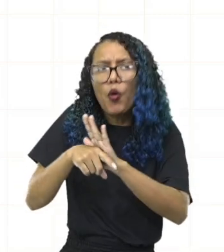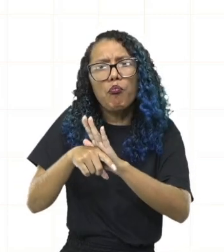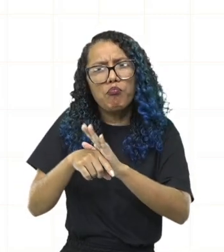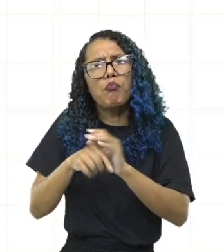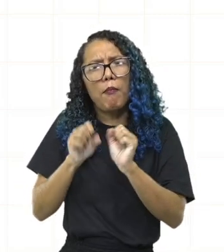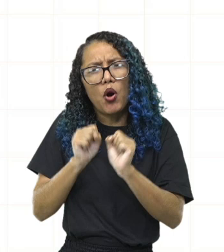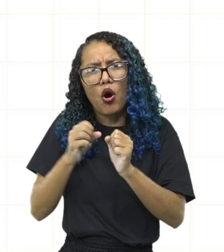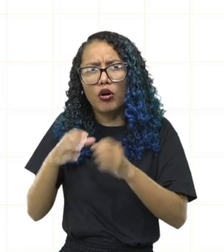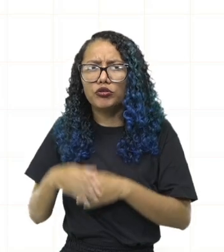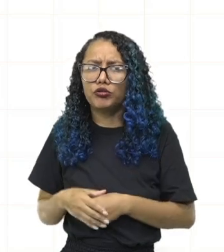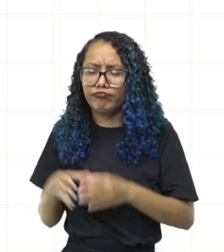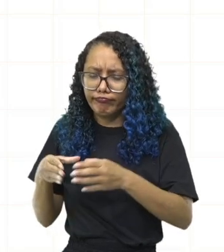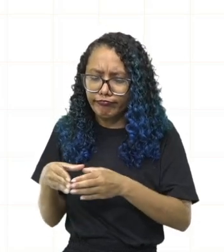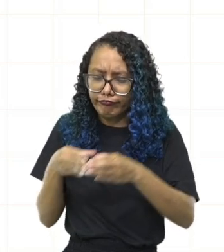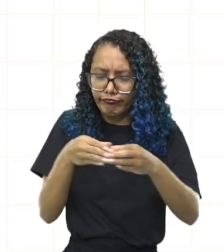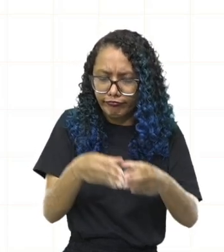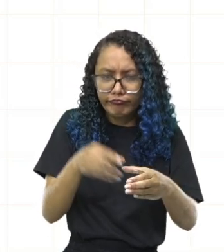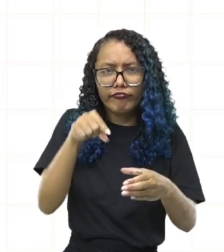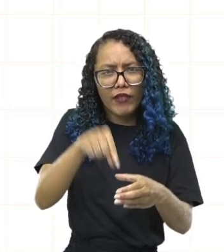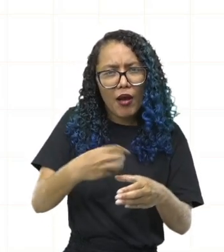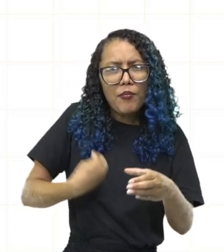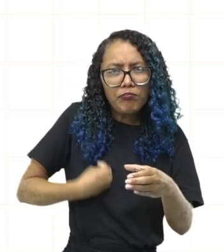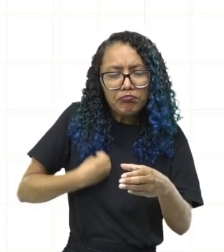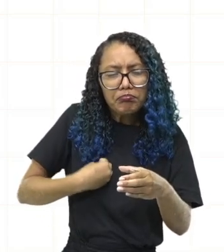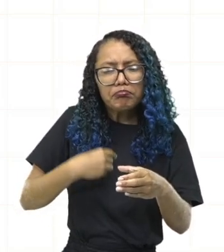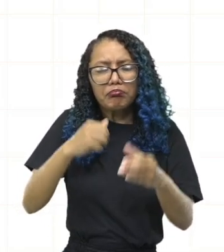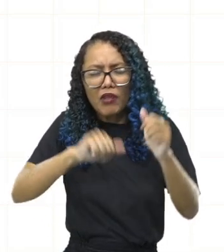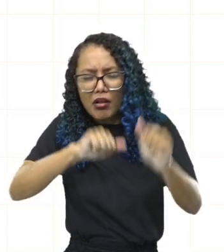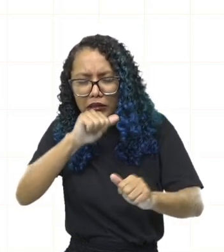essas áreas de uso sustentável